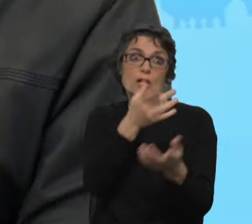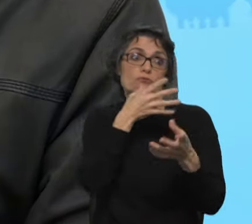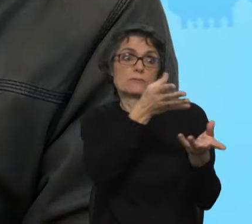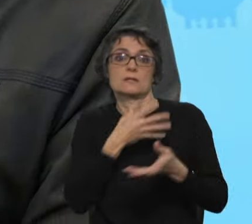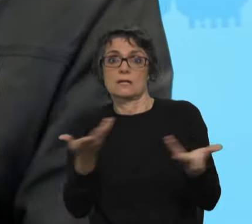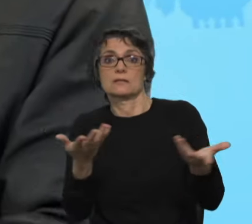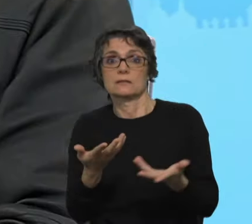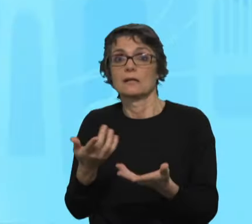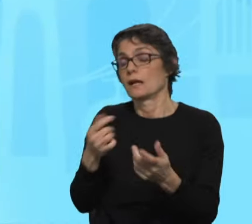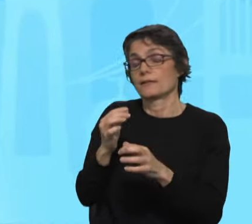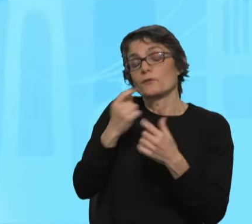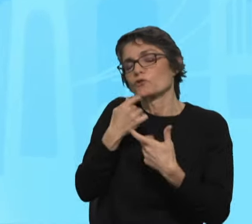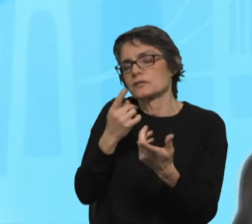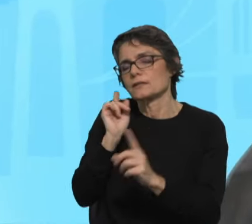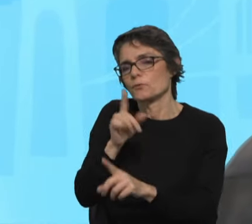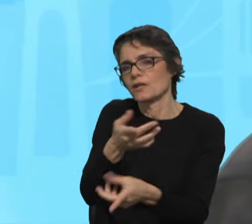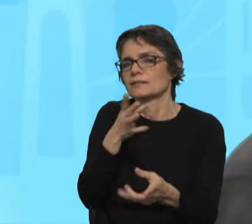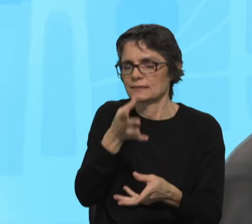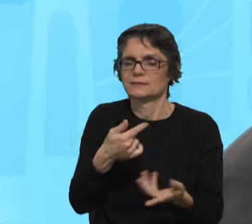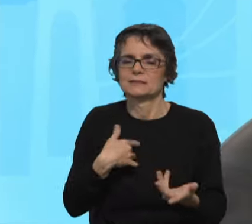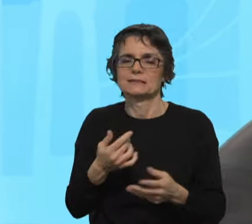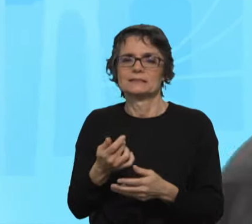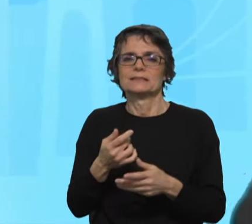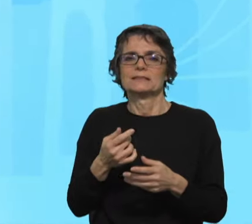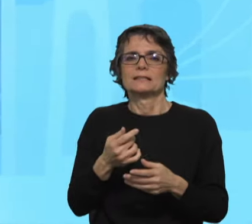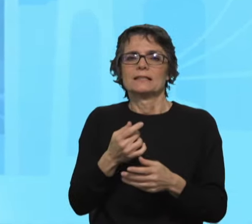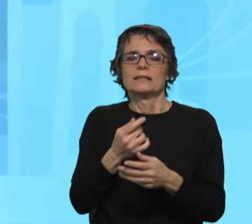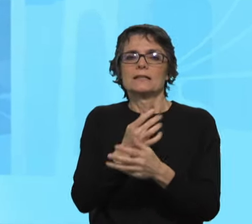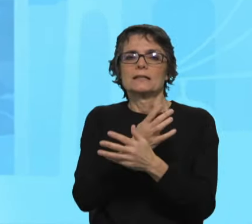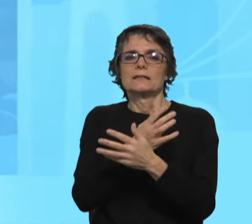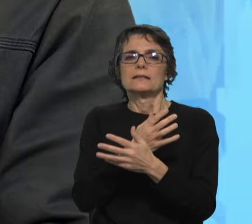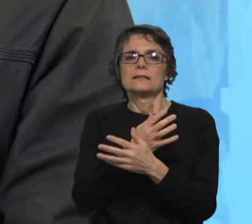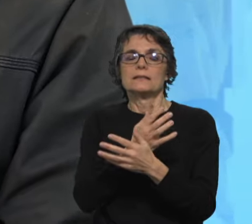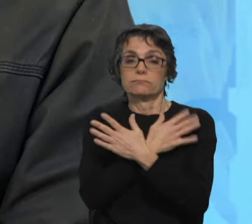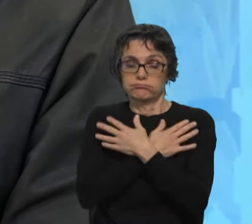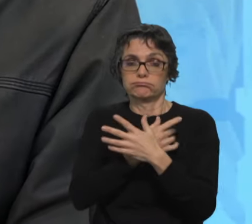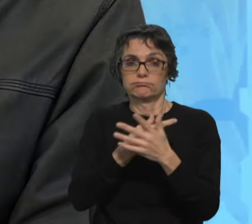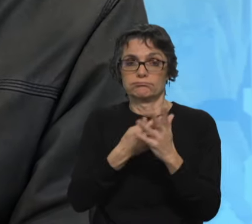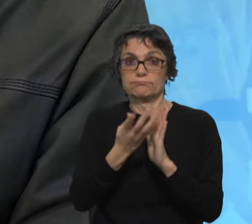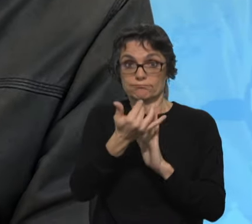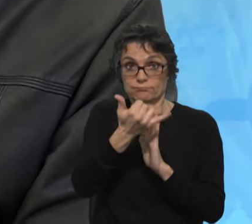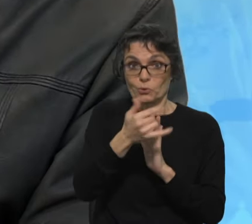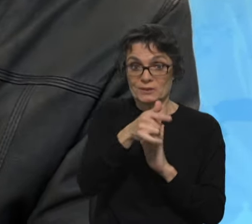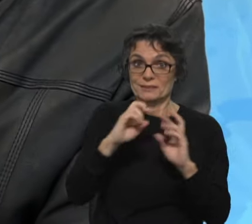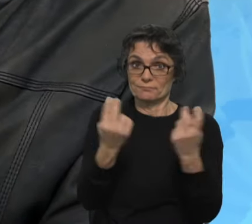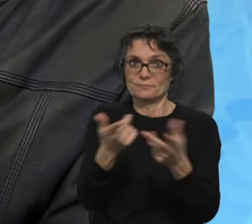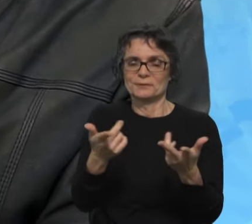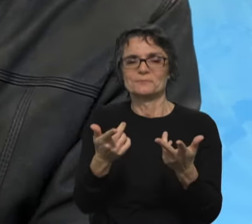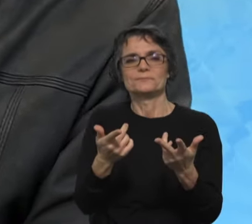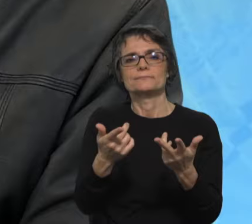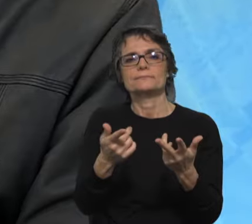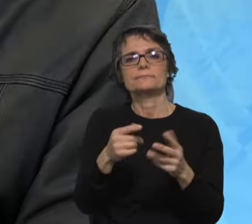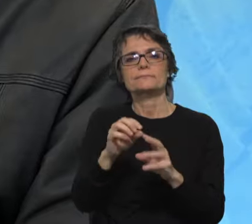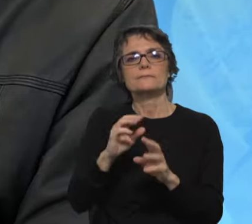incontornável essa é incontornável contornável como é evidente eh eh nós temos ainda neste momento quatro